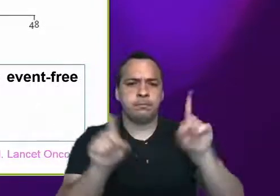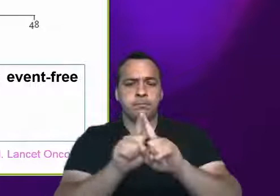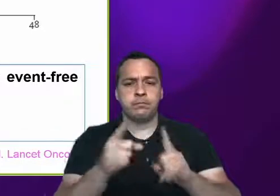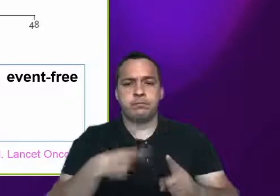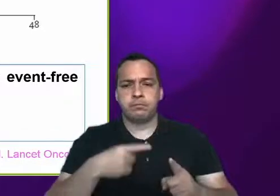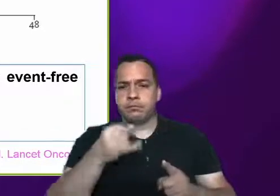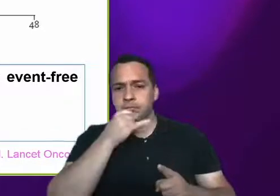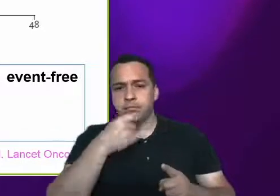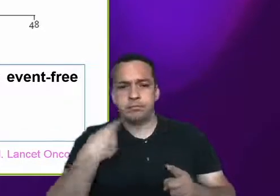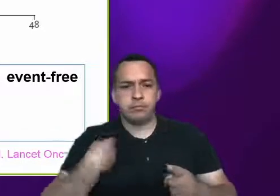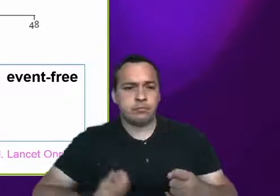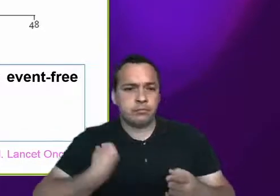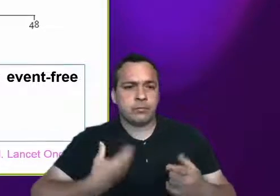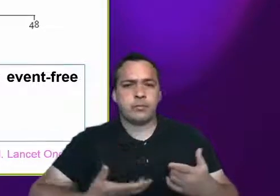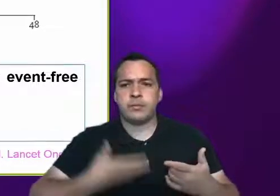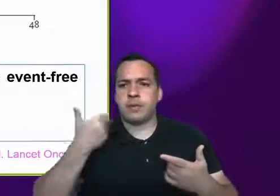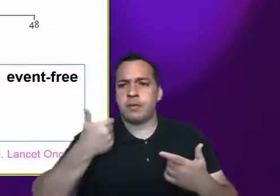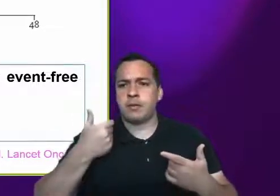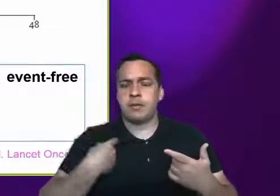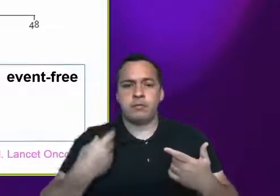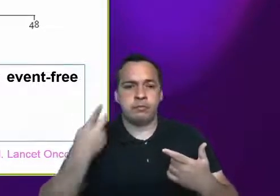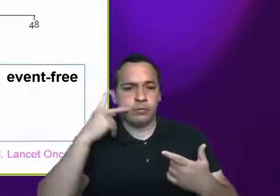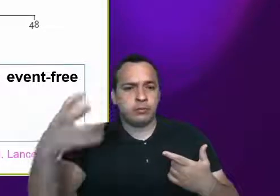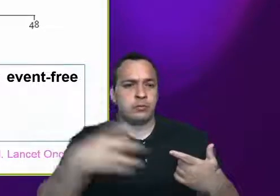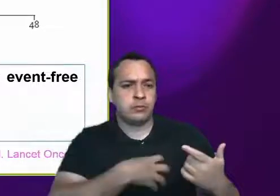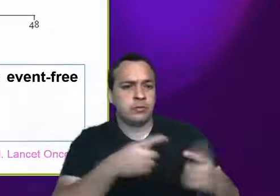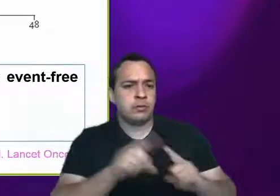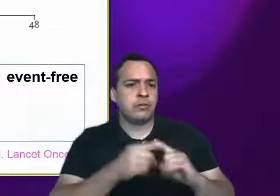melhorar o